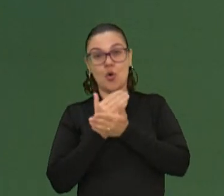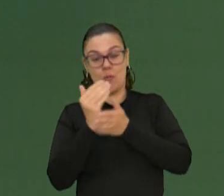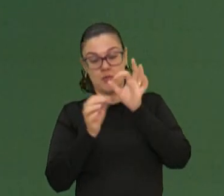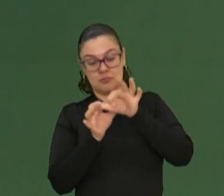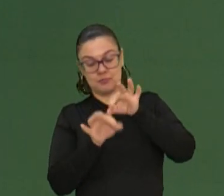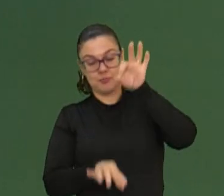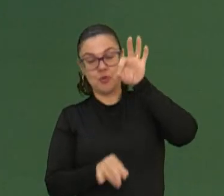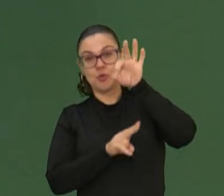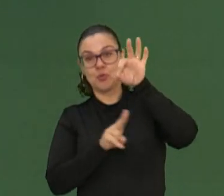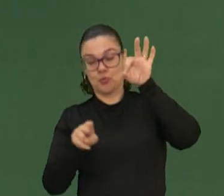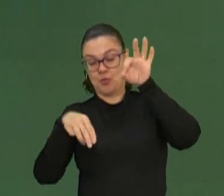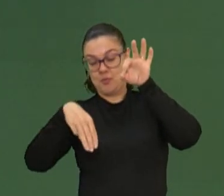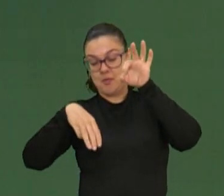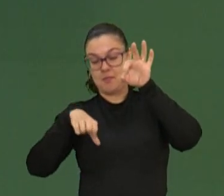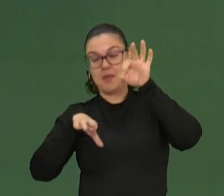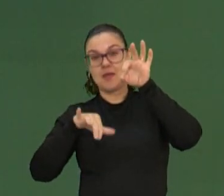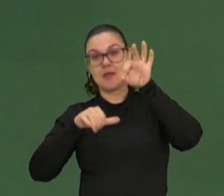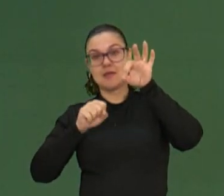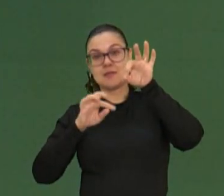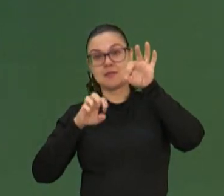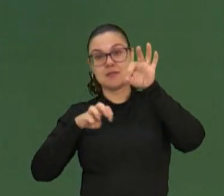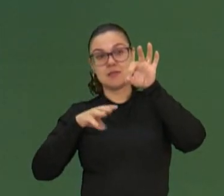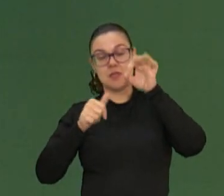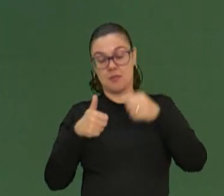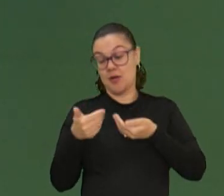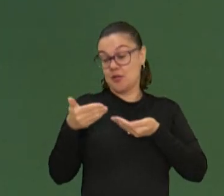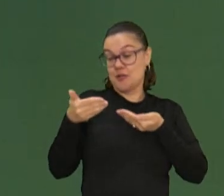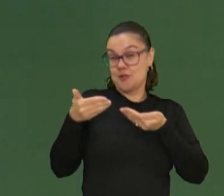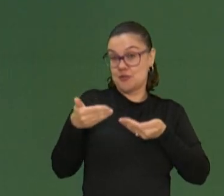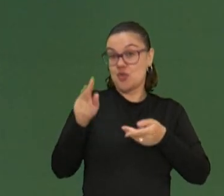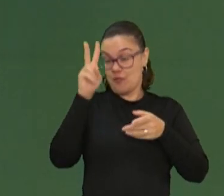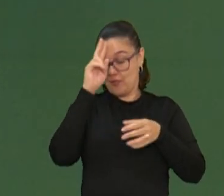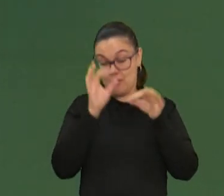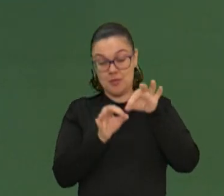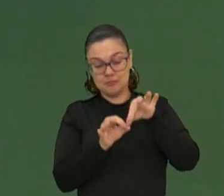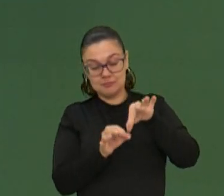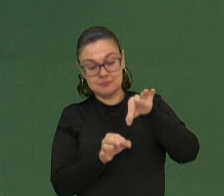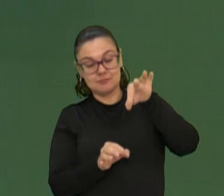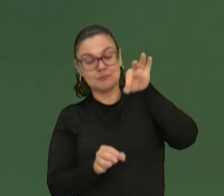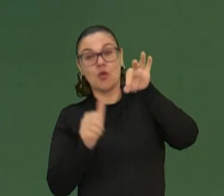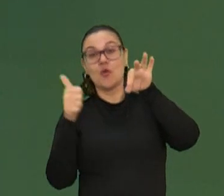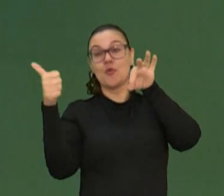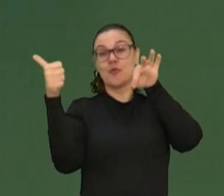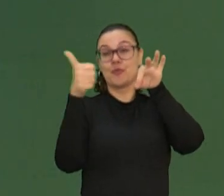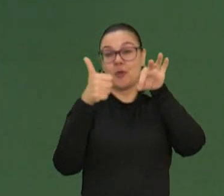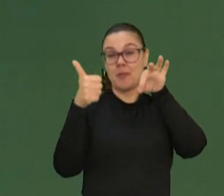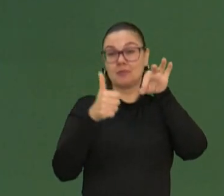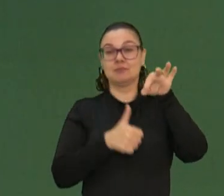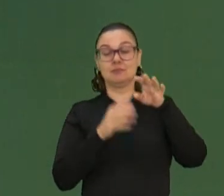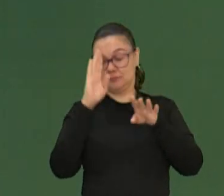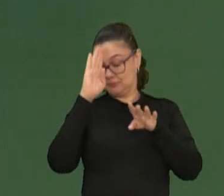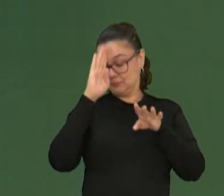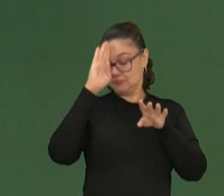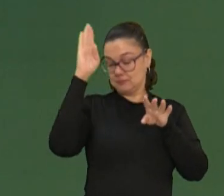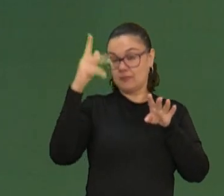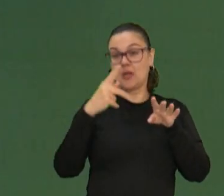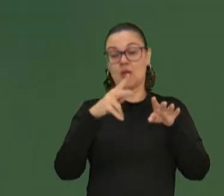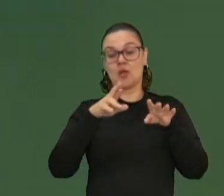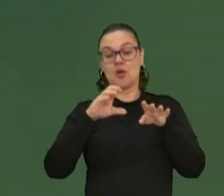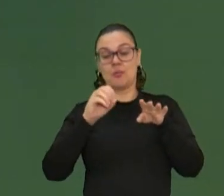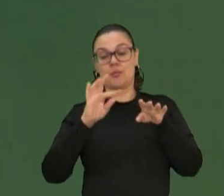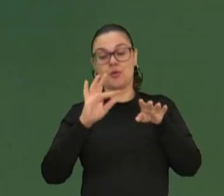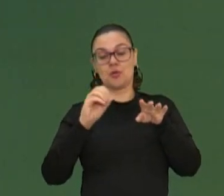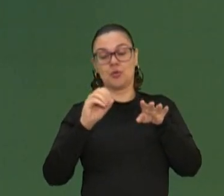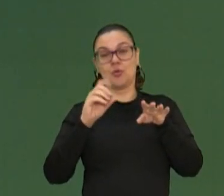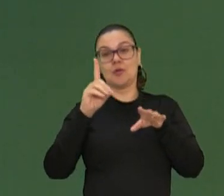era meristema. Tecidos jovens, aí o meristema fundamental, a protoderme